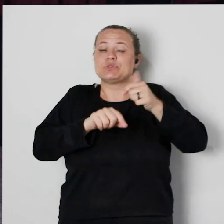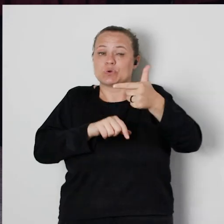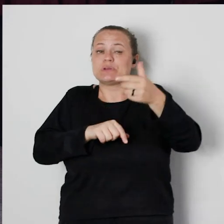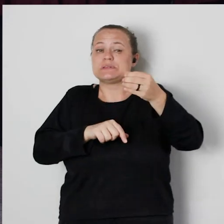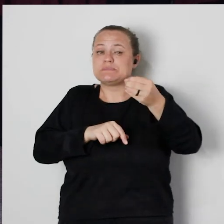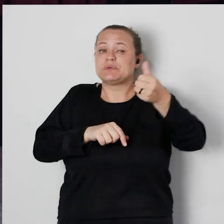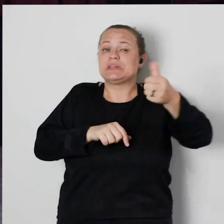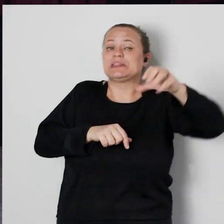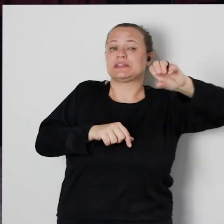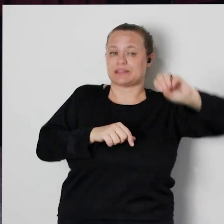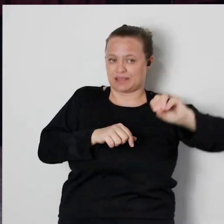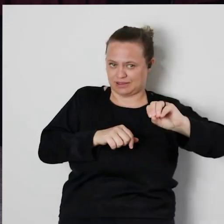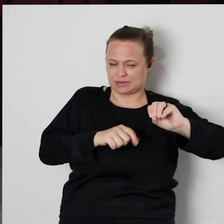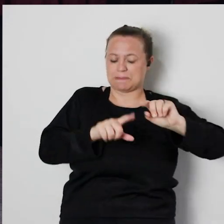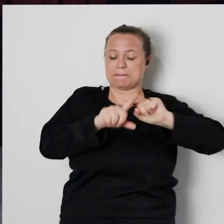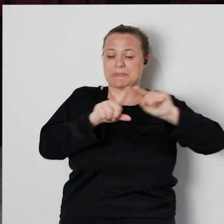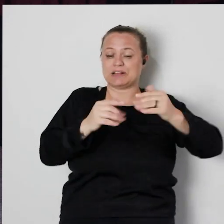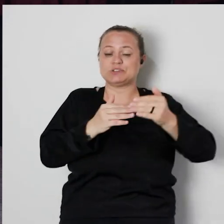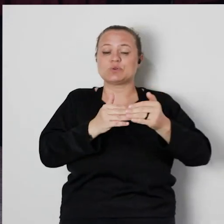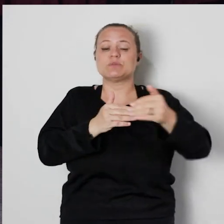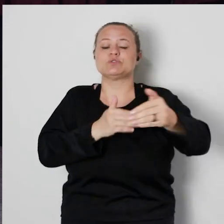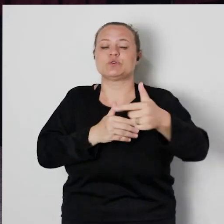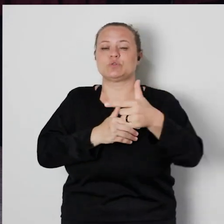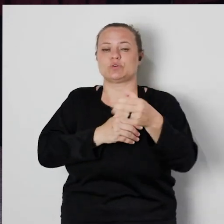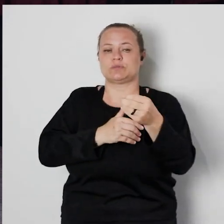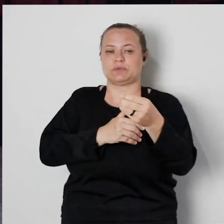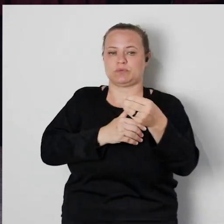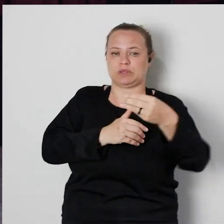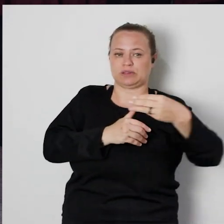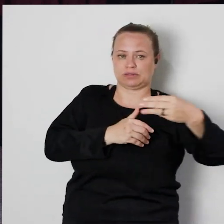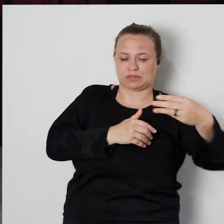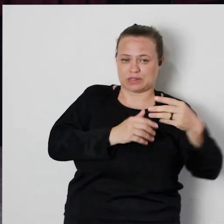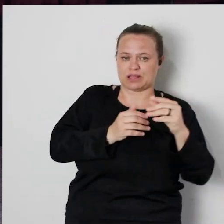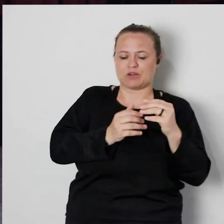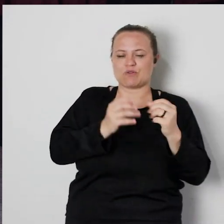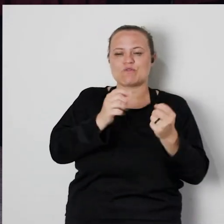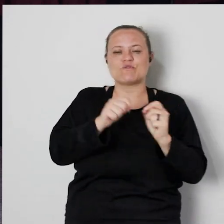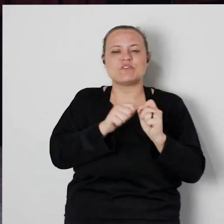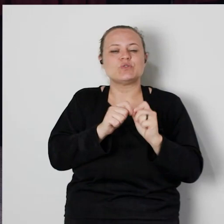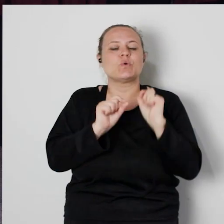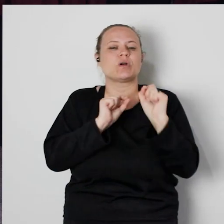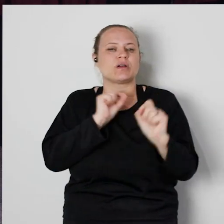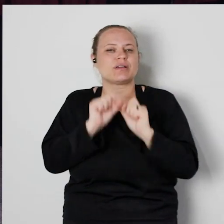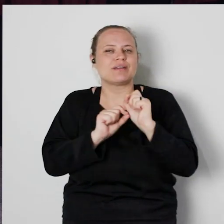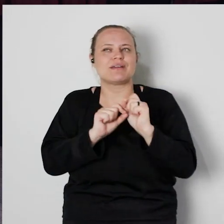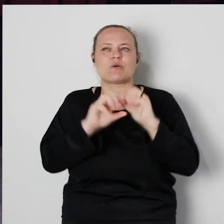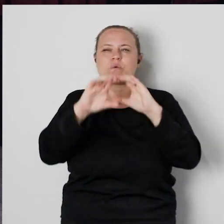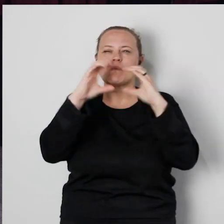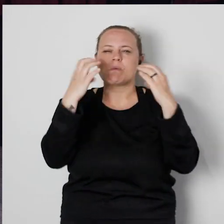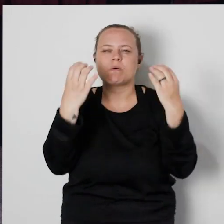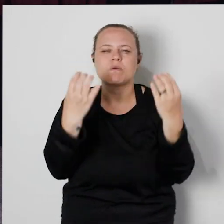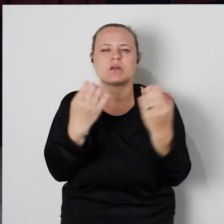ele se transforma em lei em 2010, tá? Mas ele é uma construção que vai acontecer